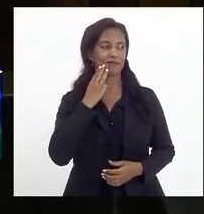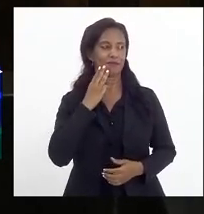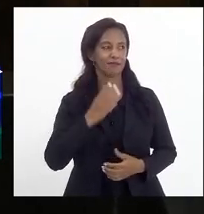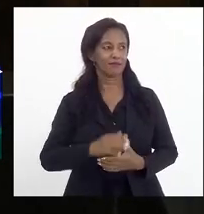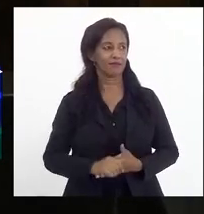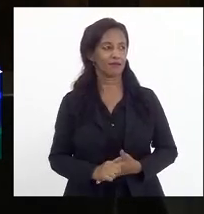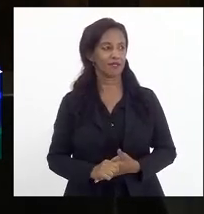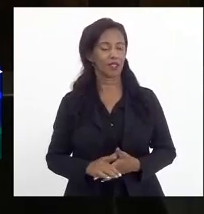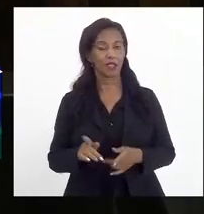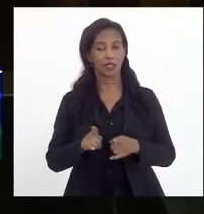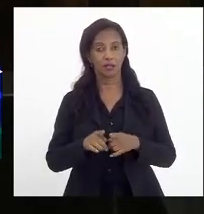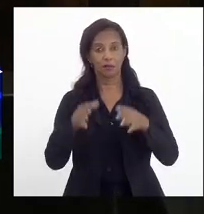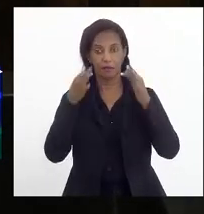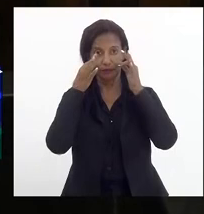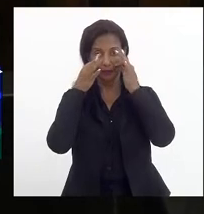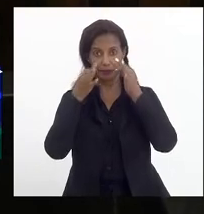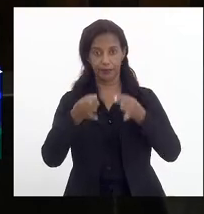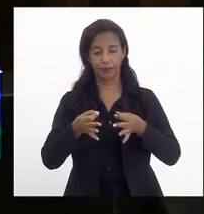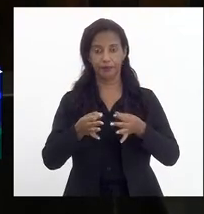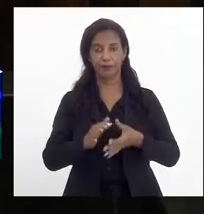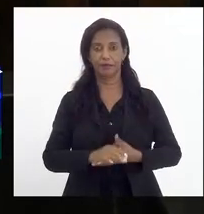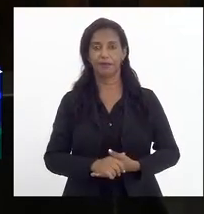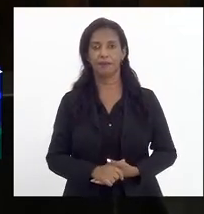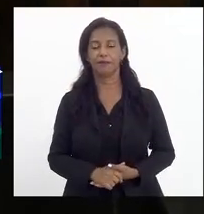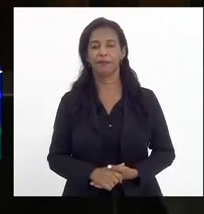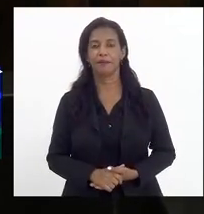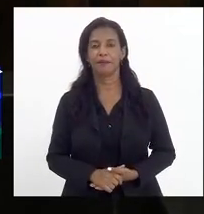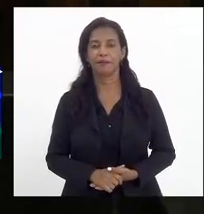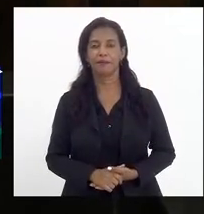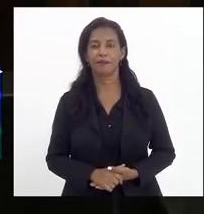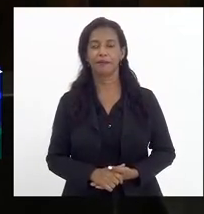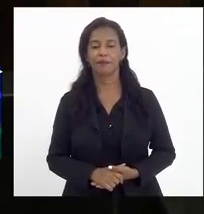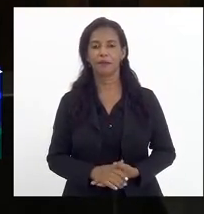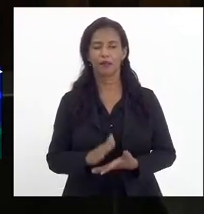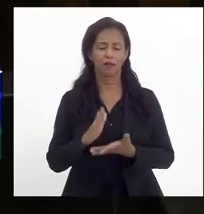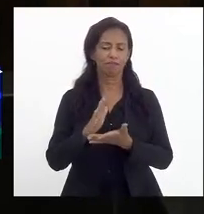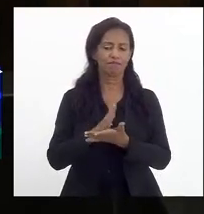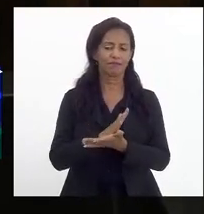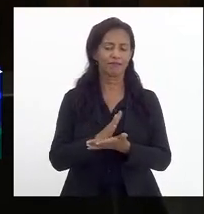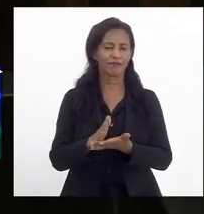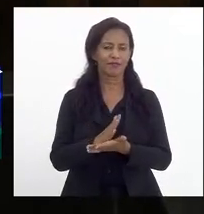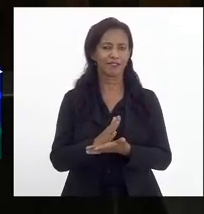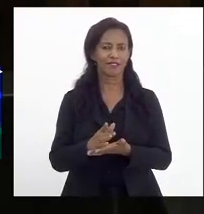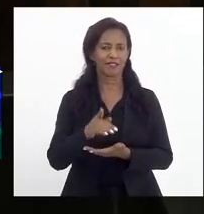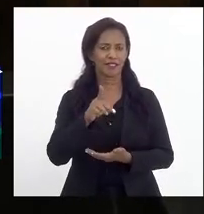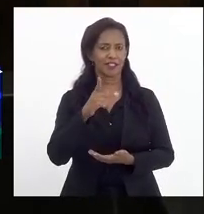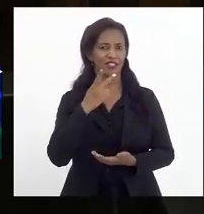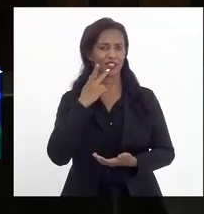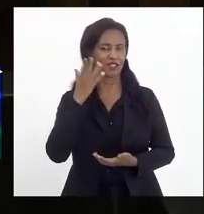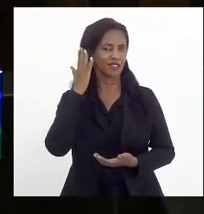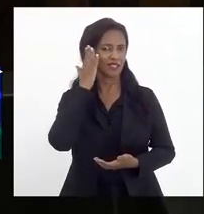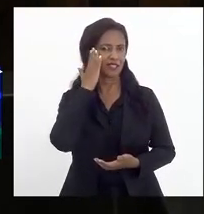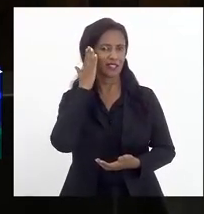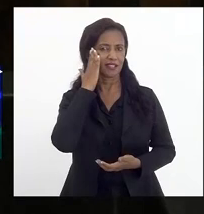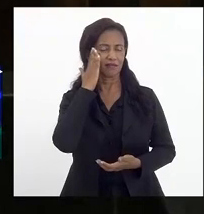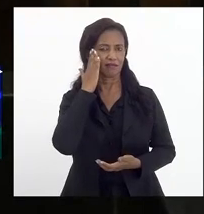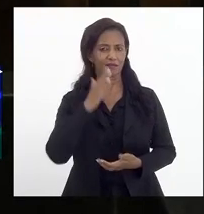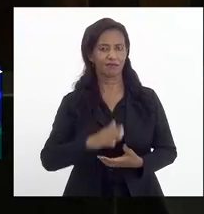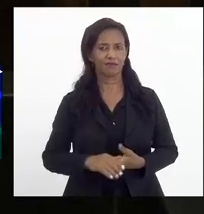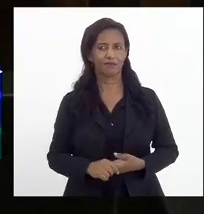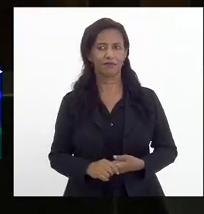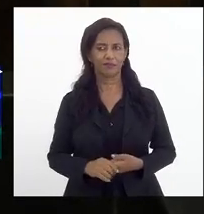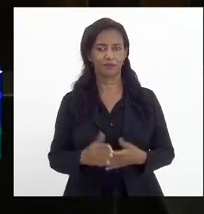e queria chamar atenção fala sobre algo que o vossa excelência já tomou conhecimento